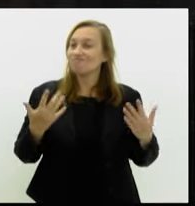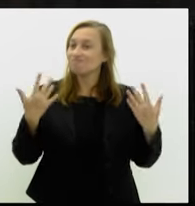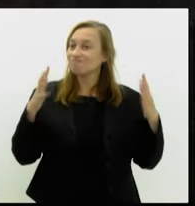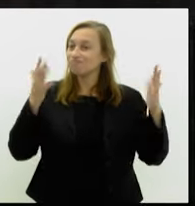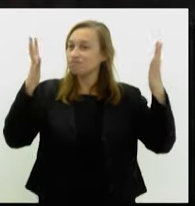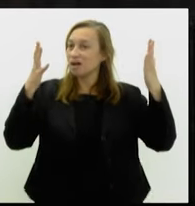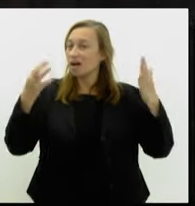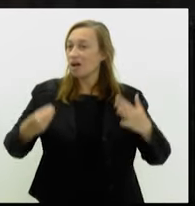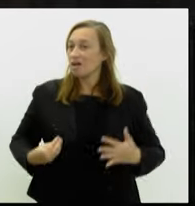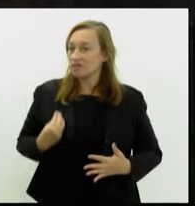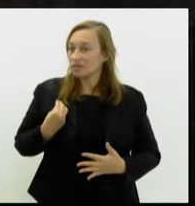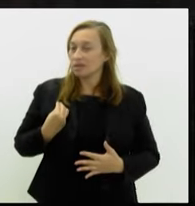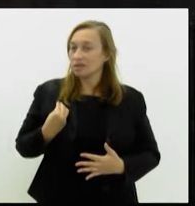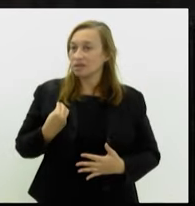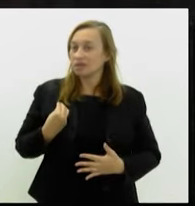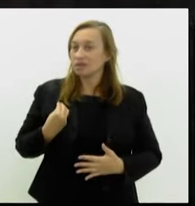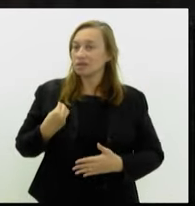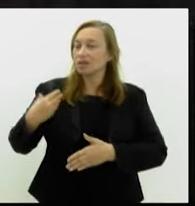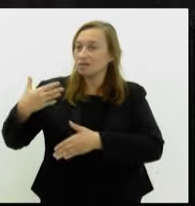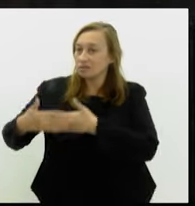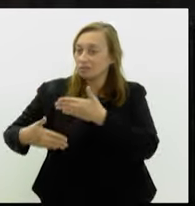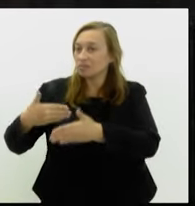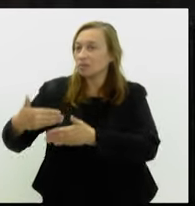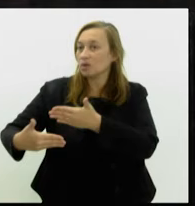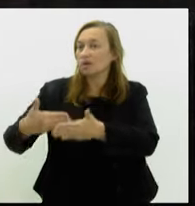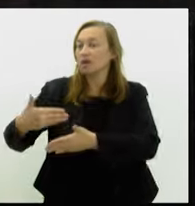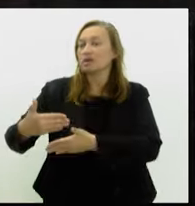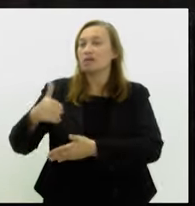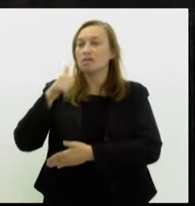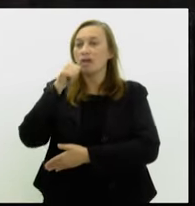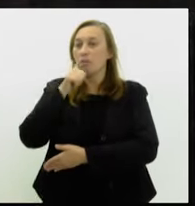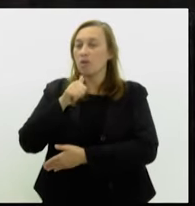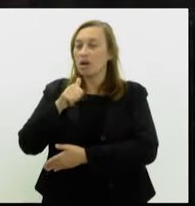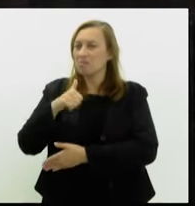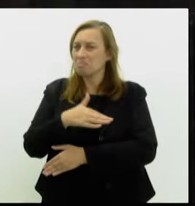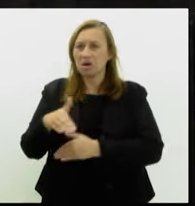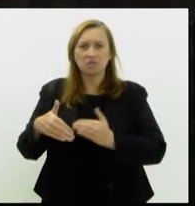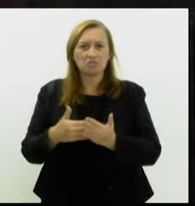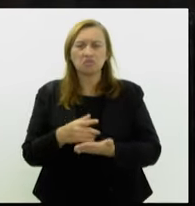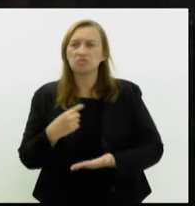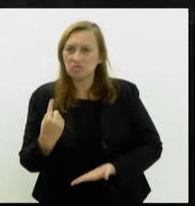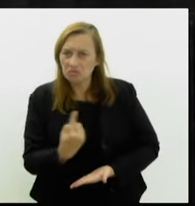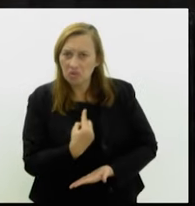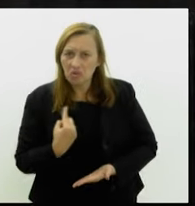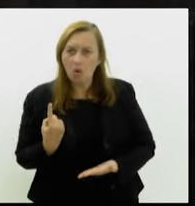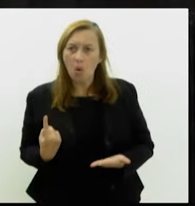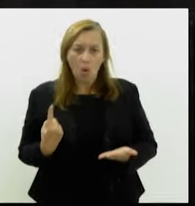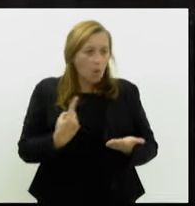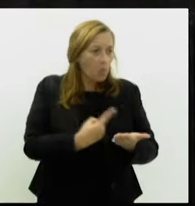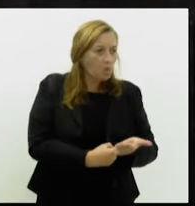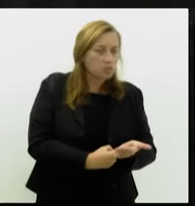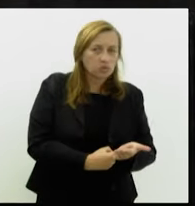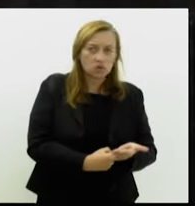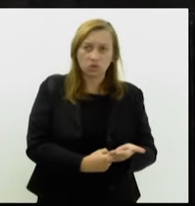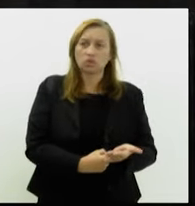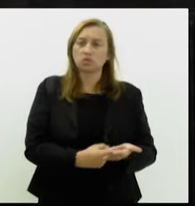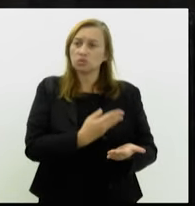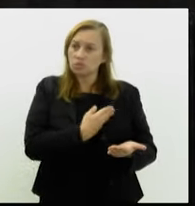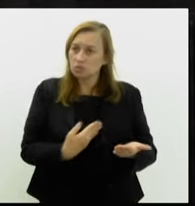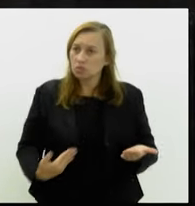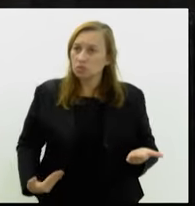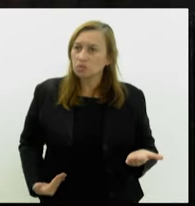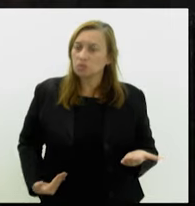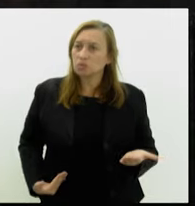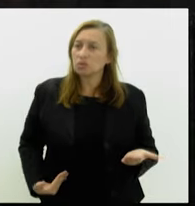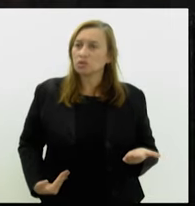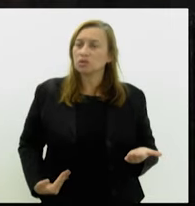a vida e o legado dessa mulher, que, para todas e todos nós que assumimos o compromisso público de legislar,